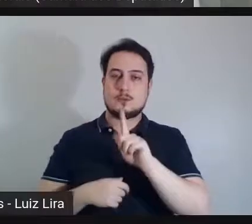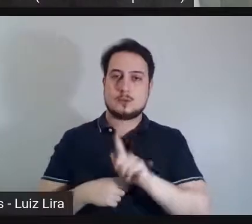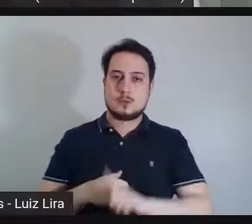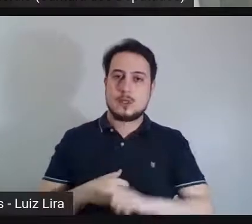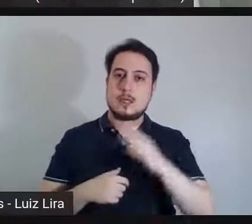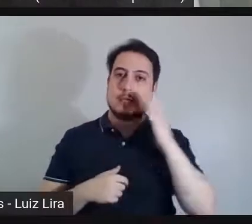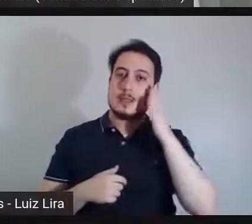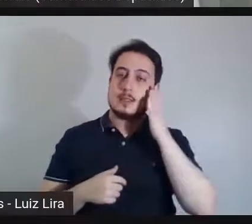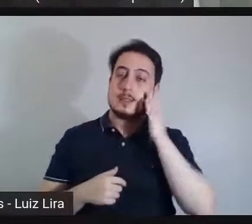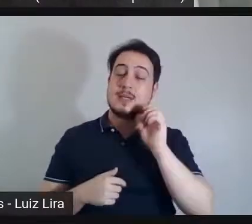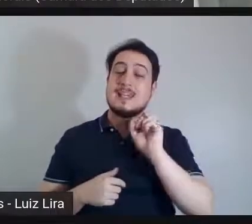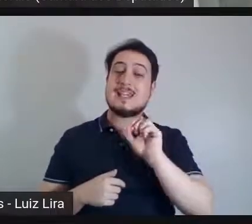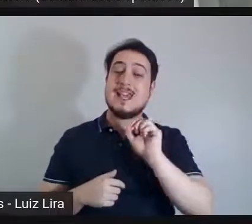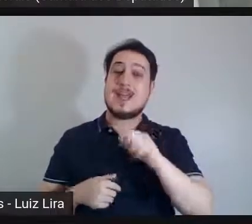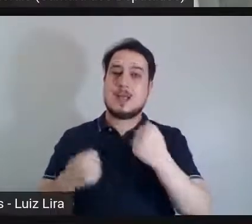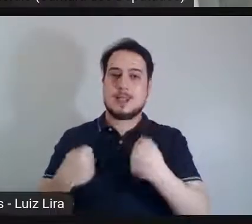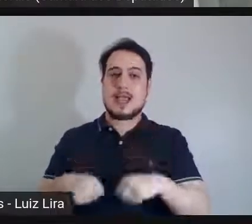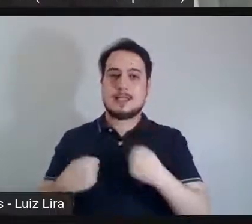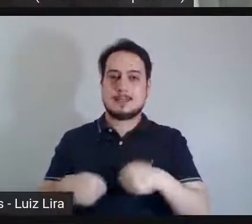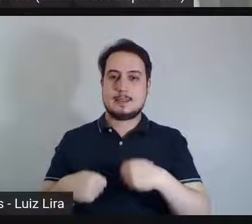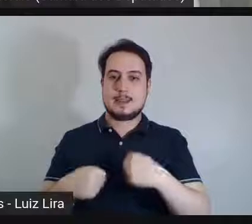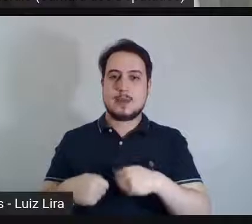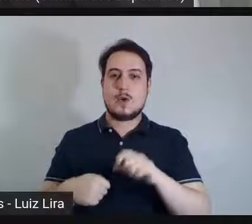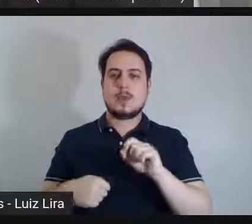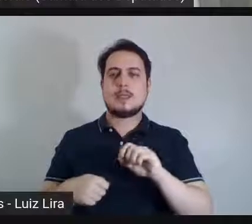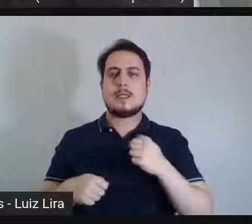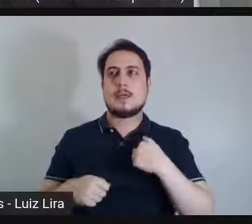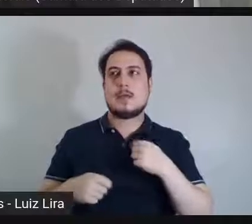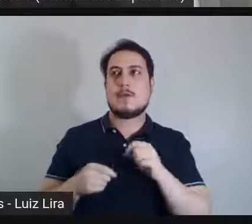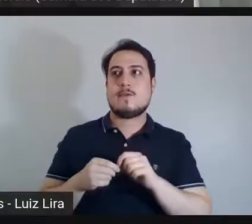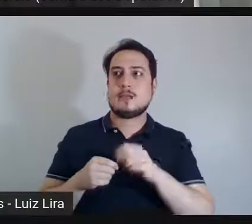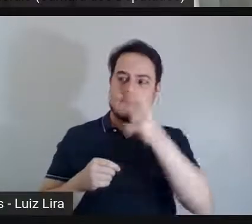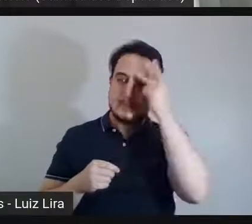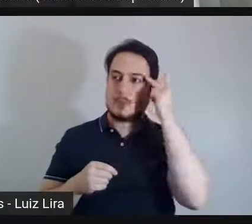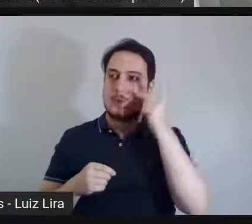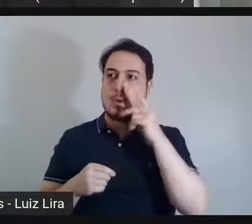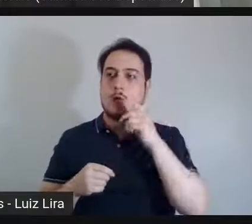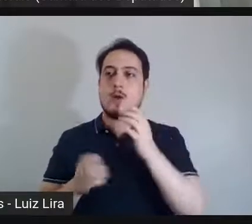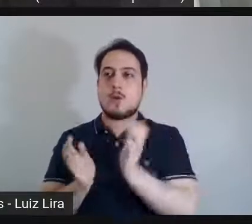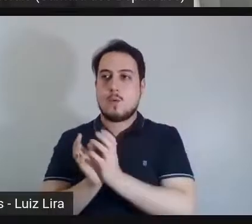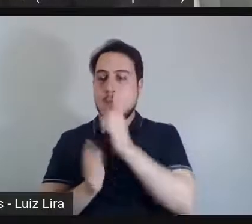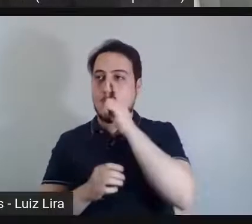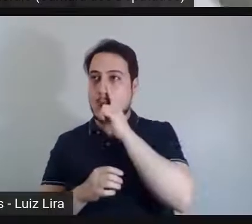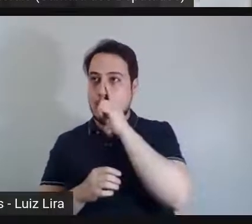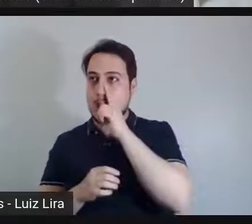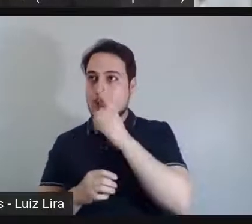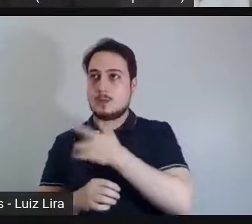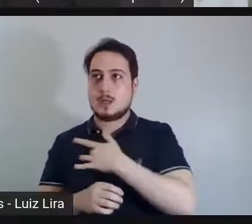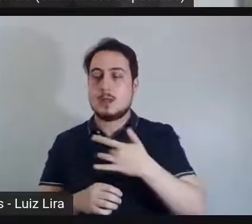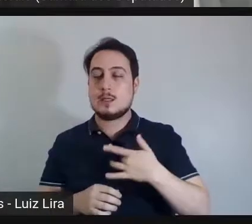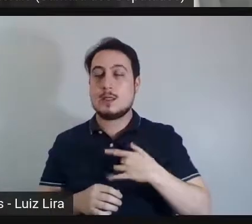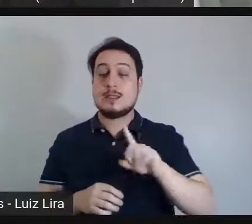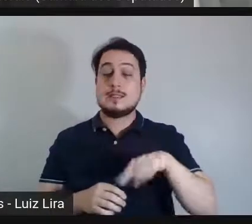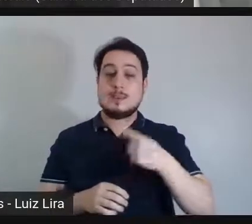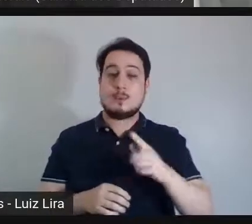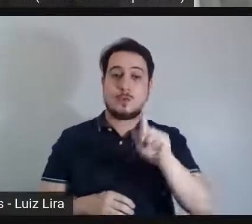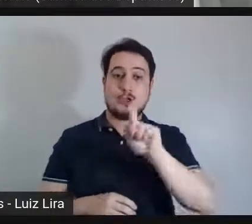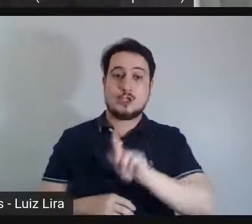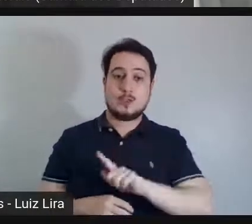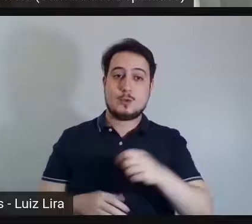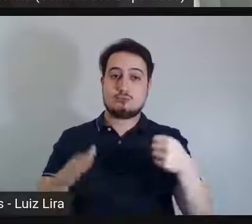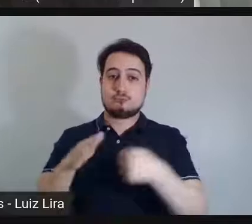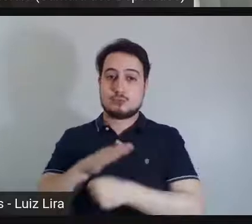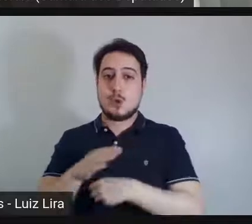quem são os essenciais, o que eu faço com o pessoal do grupo de risco, e depois entrava o gestor para como ele ia acomodar isso,